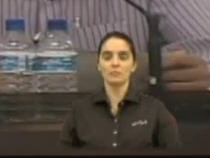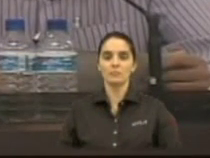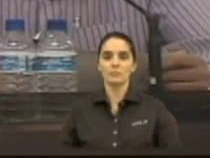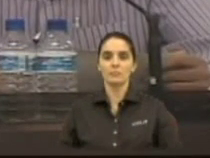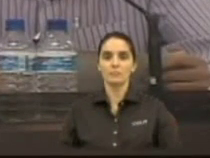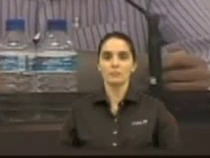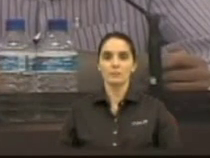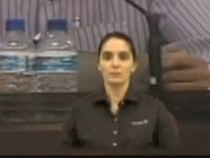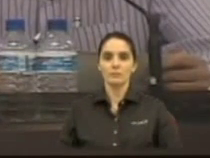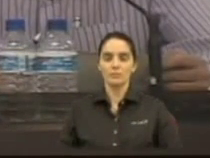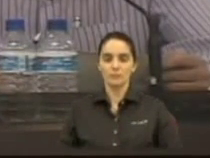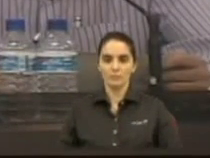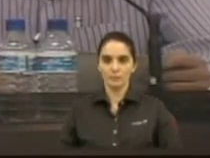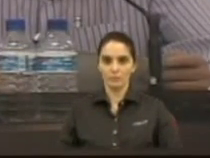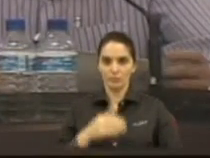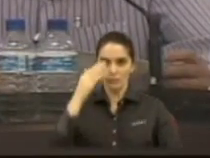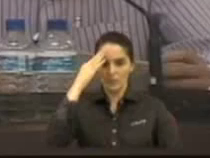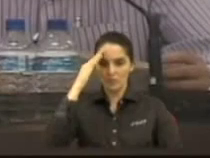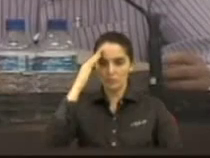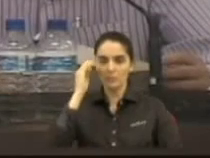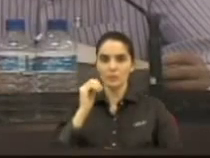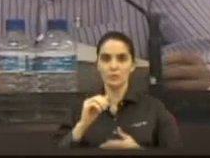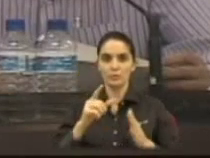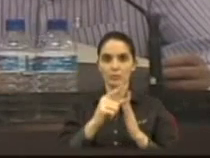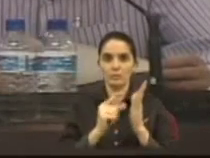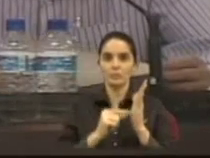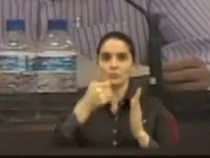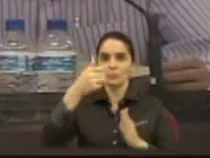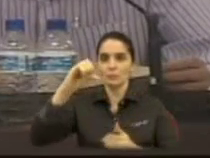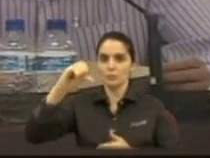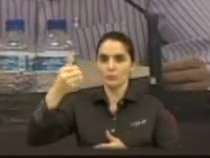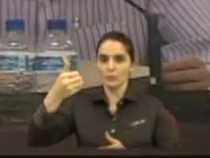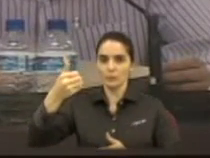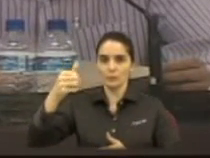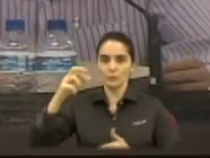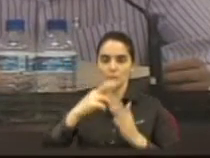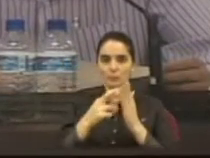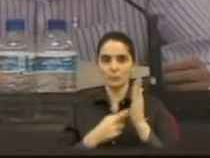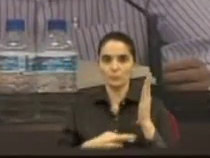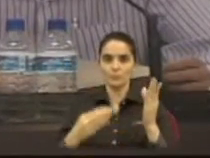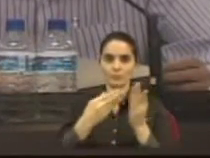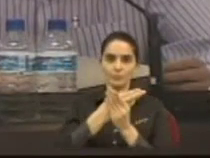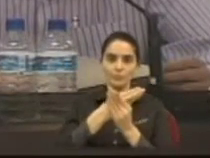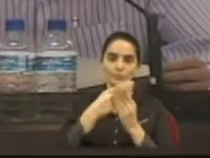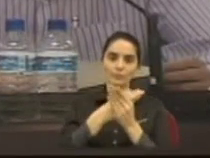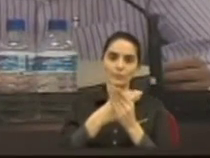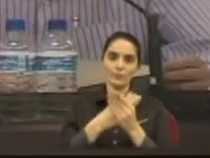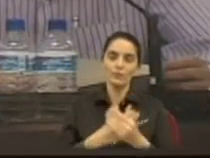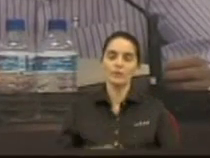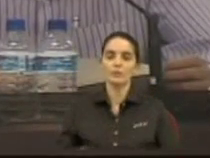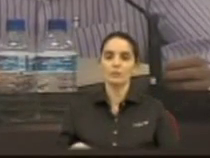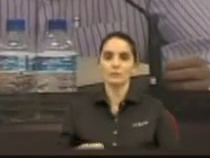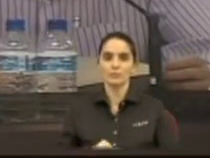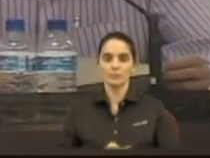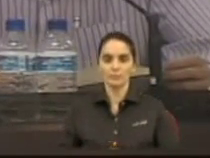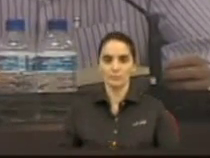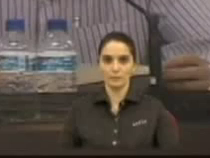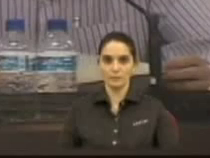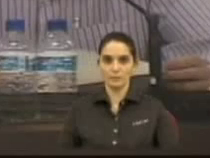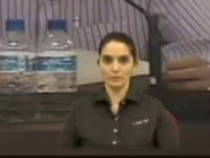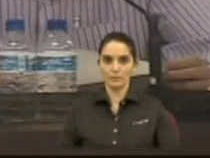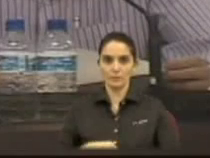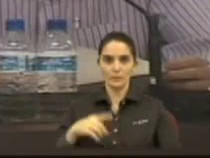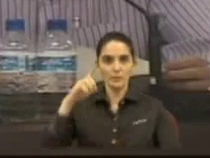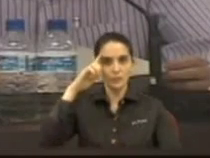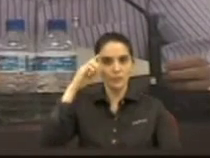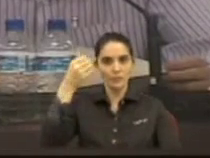perfeitamente a hipótese prelicionada no artigo 191 do Regimento Interno da Câmara Municipal de Limeira. Plenário, vereador Vitório Bortolão, aos